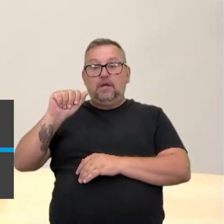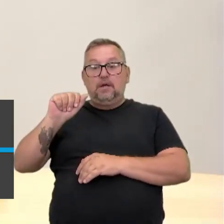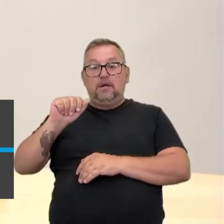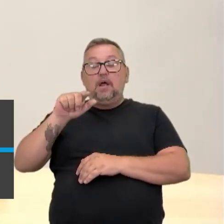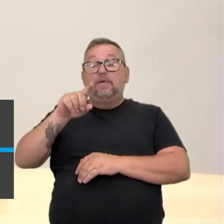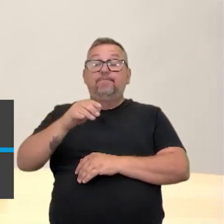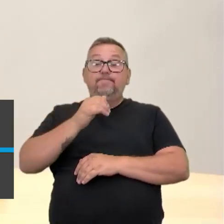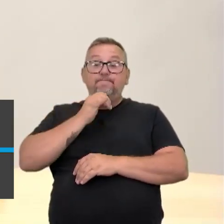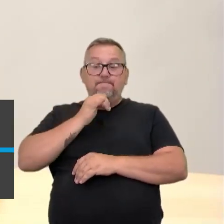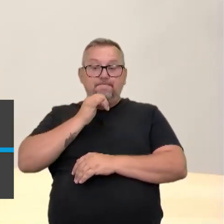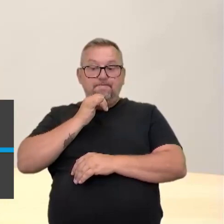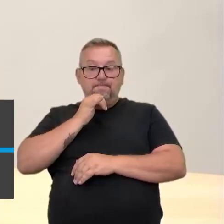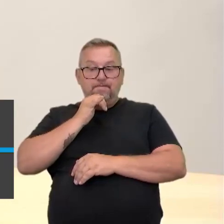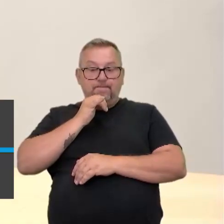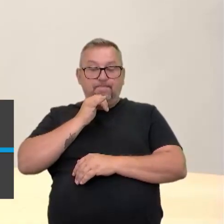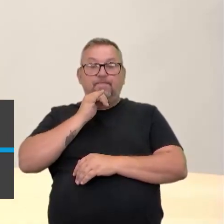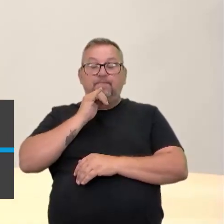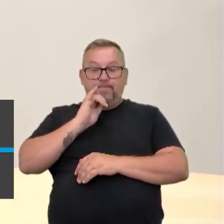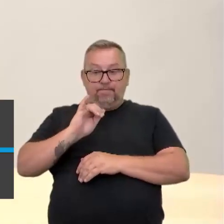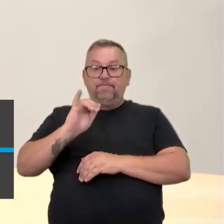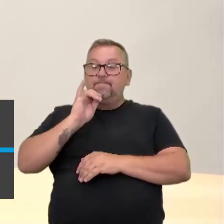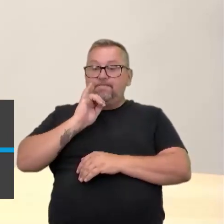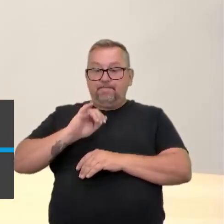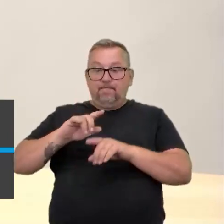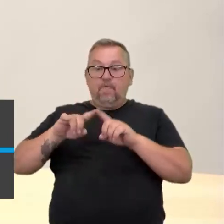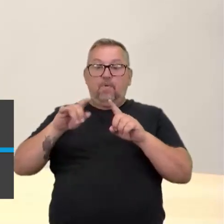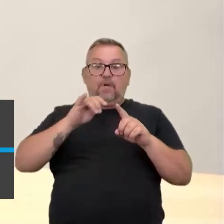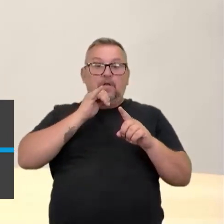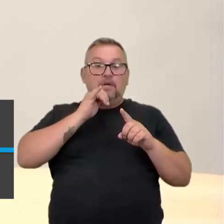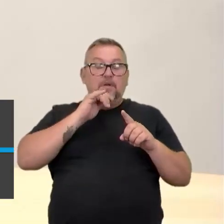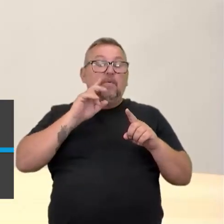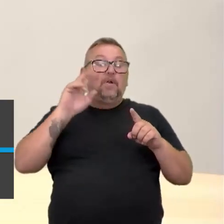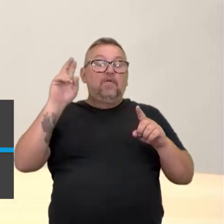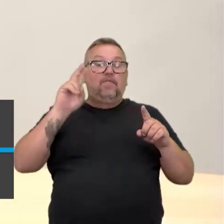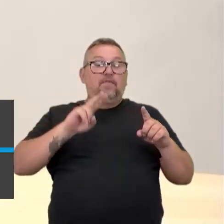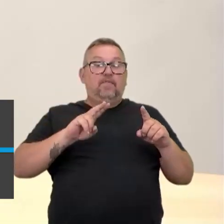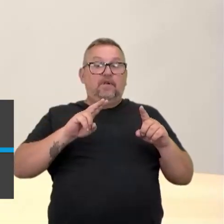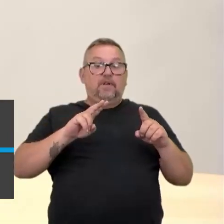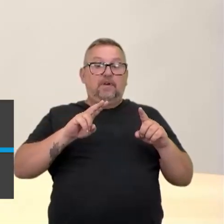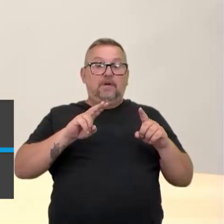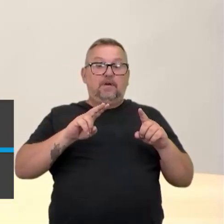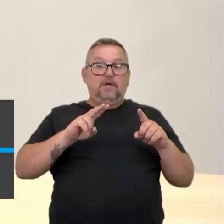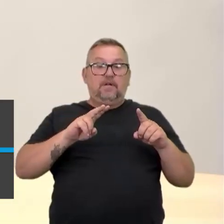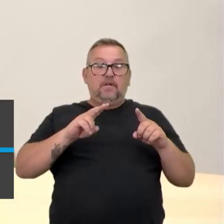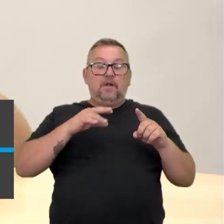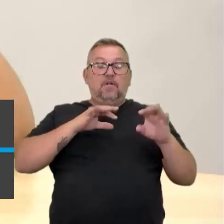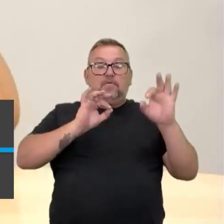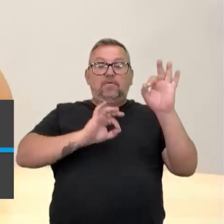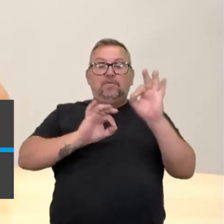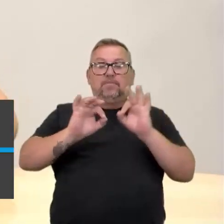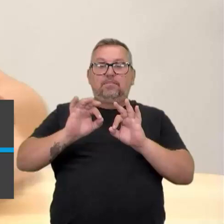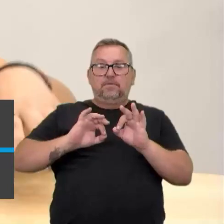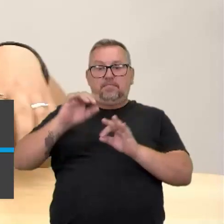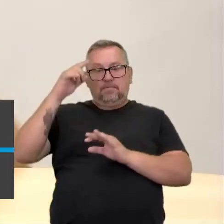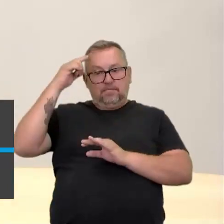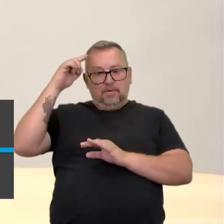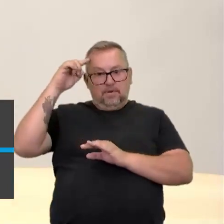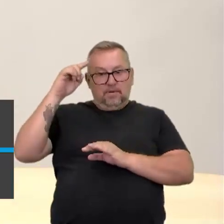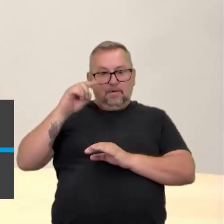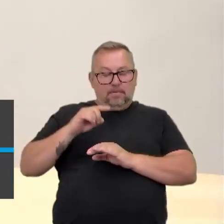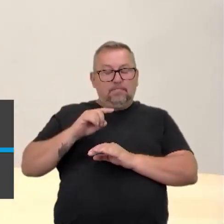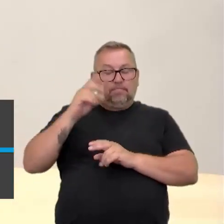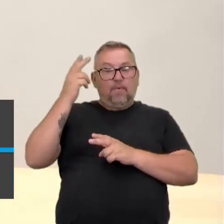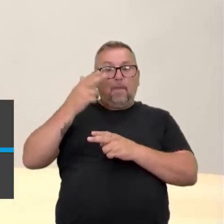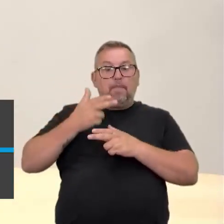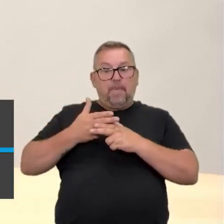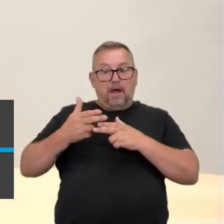é esse exemplo. Porque o que acontece? Esses que ele vê, né, ele reage, eles mostram lá que é o seguinte, é um bairro,